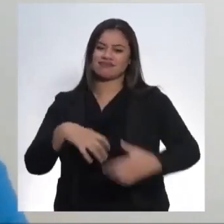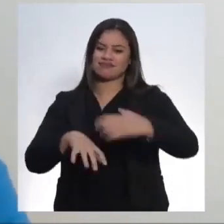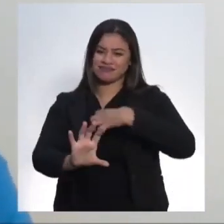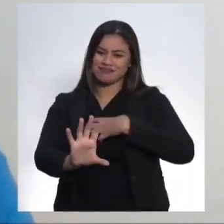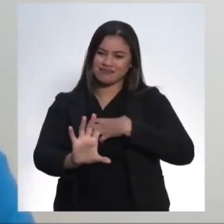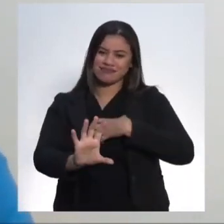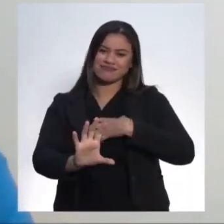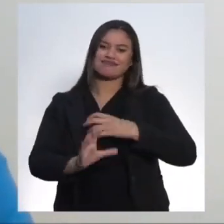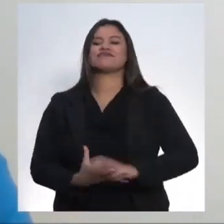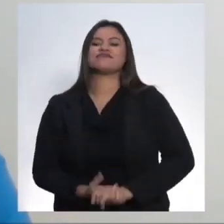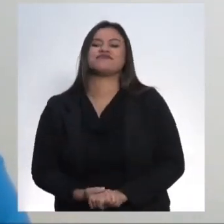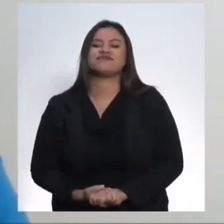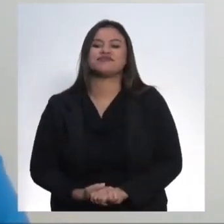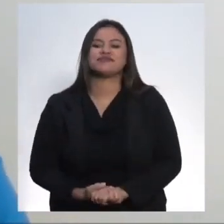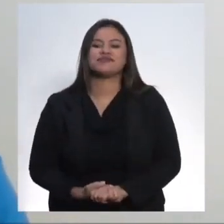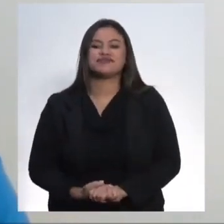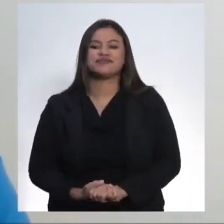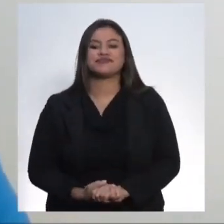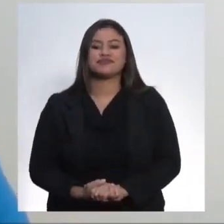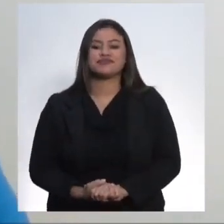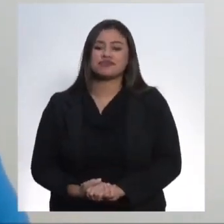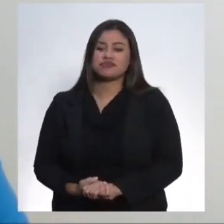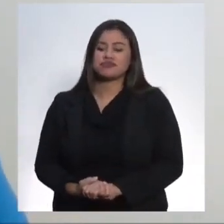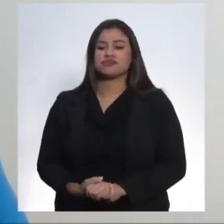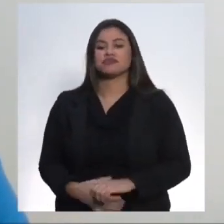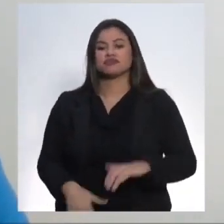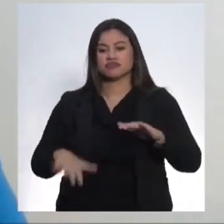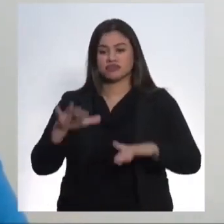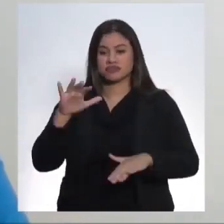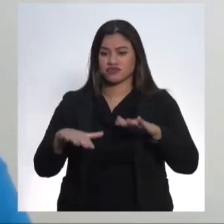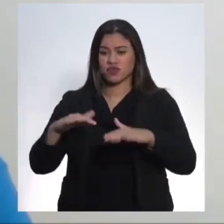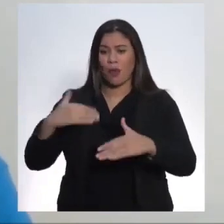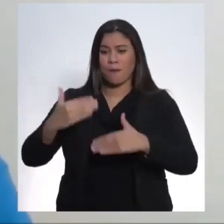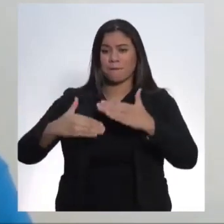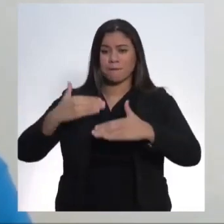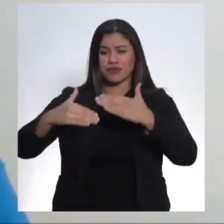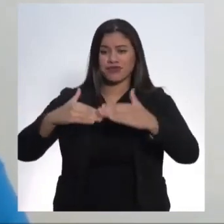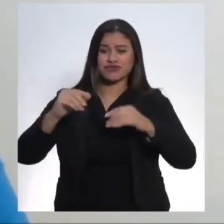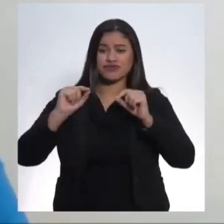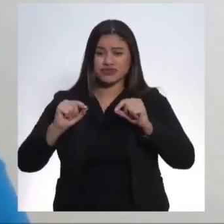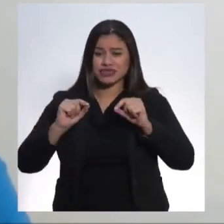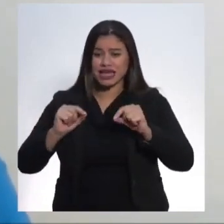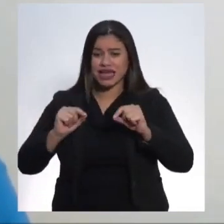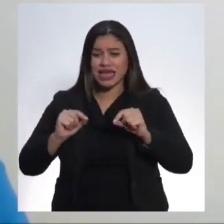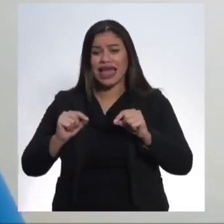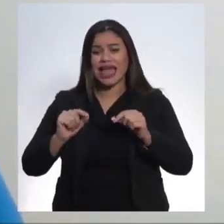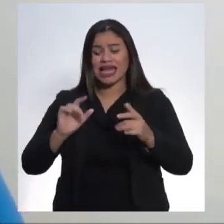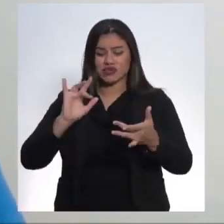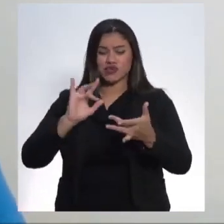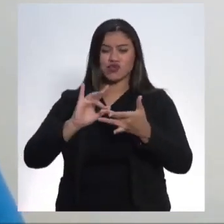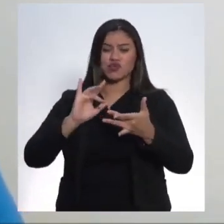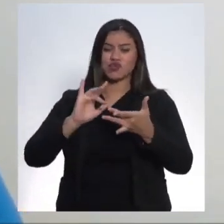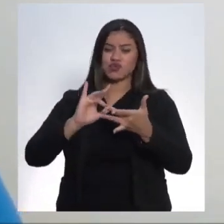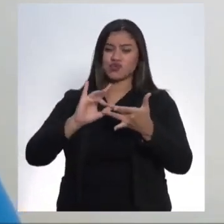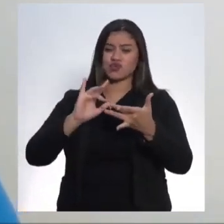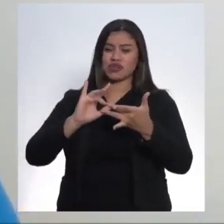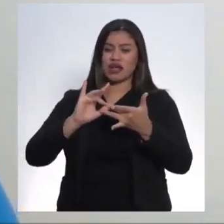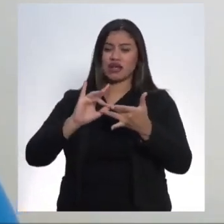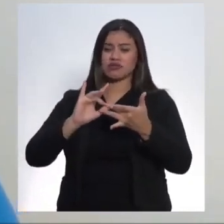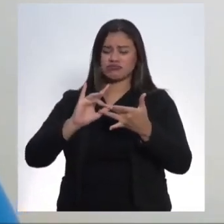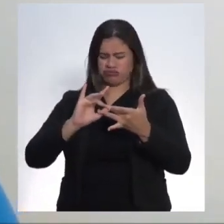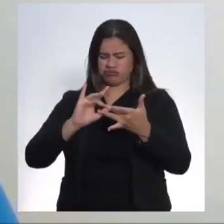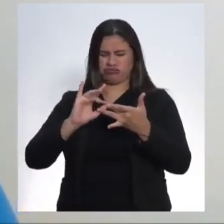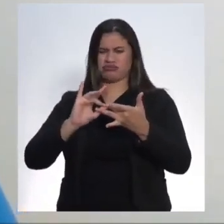tá? Muitas vezes, então, nesse processo, a gente acaba se colocando em contato com os nossos próprios